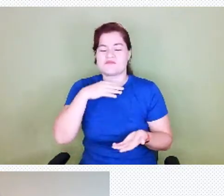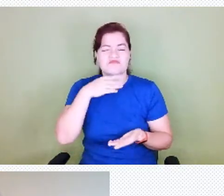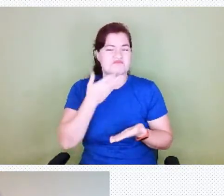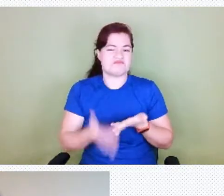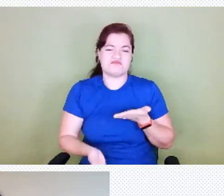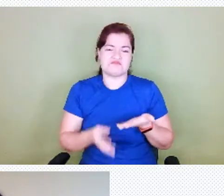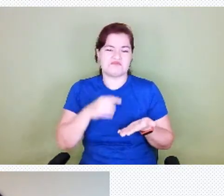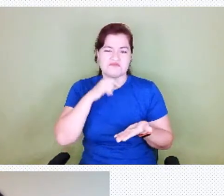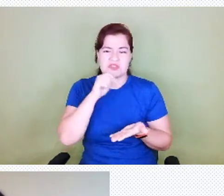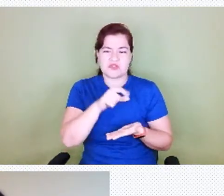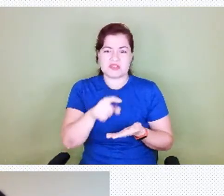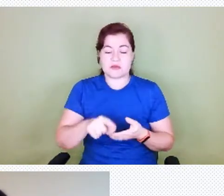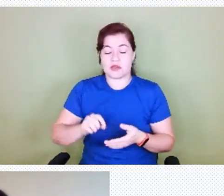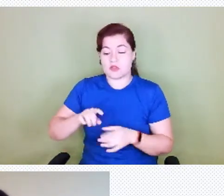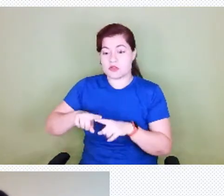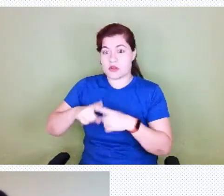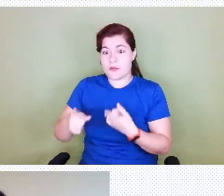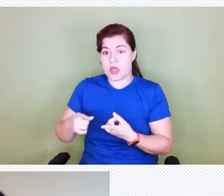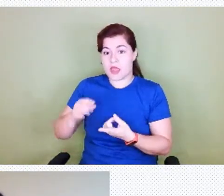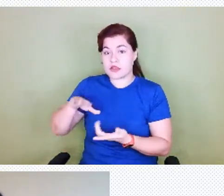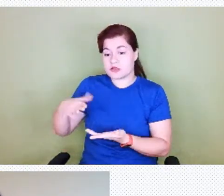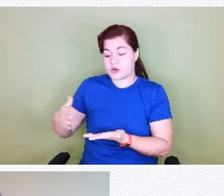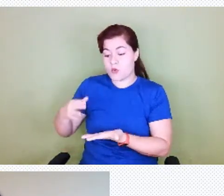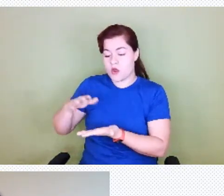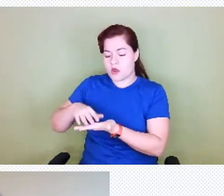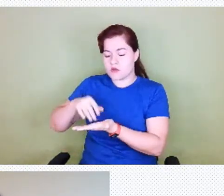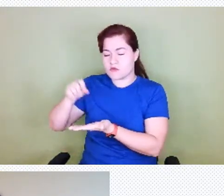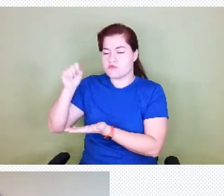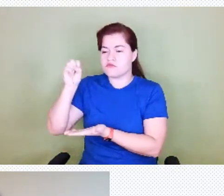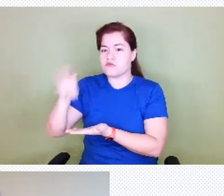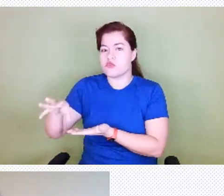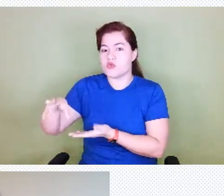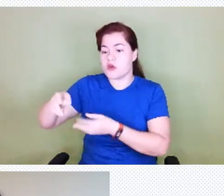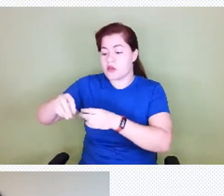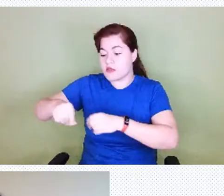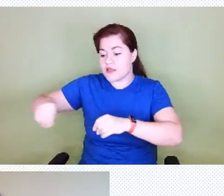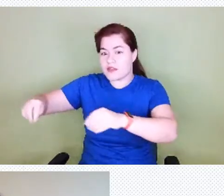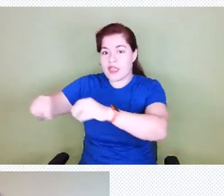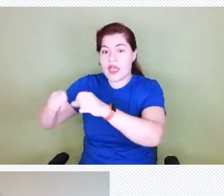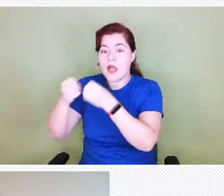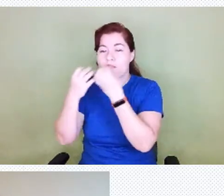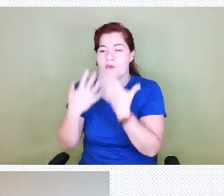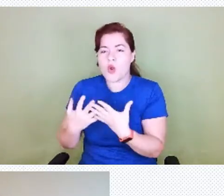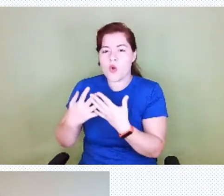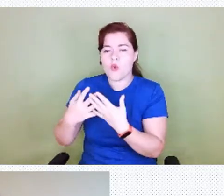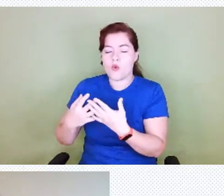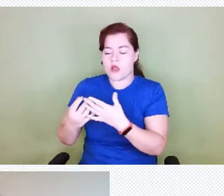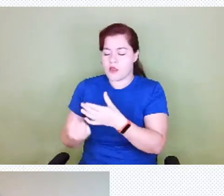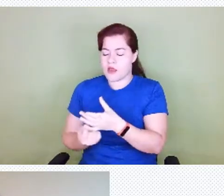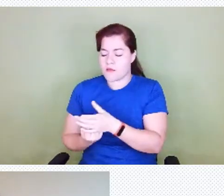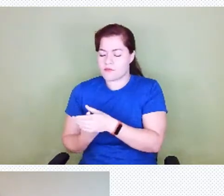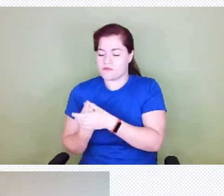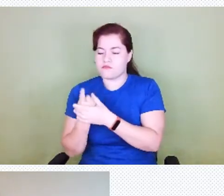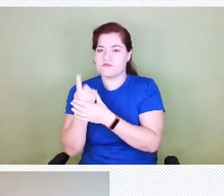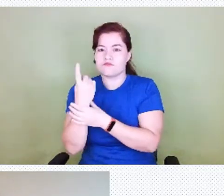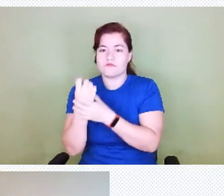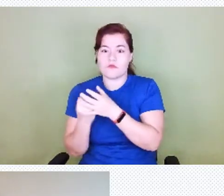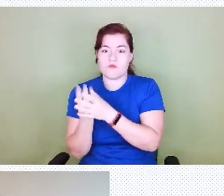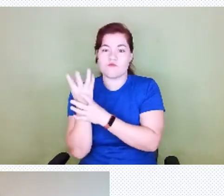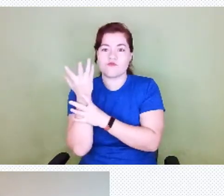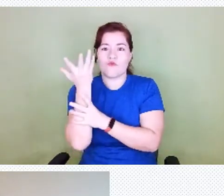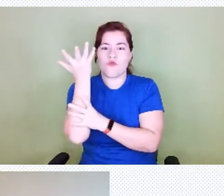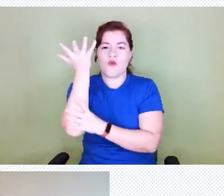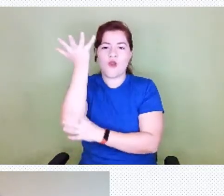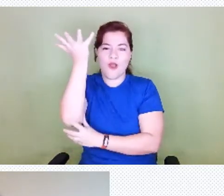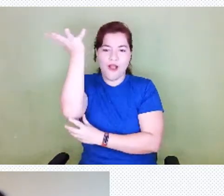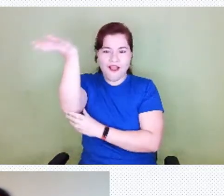e multiplicou-se por 30, 60 e 100 na colheita. Então, Amélia